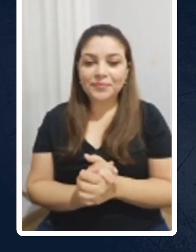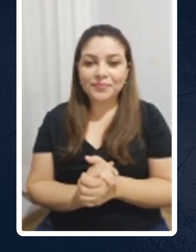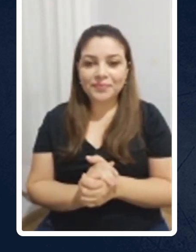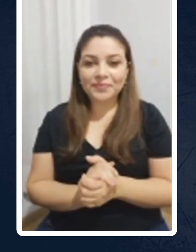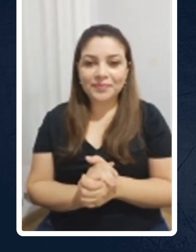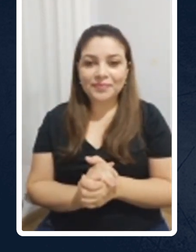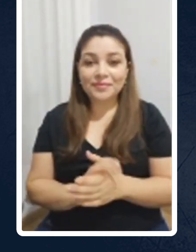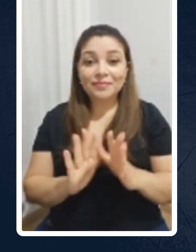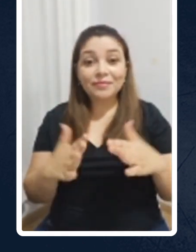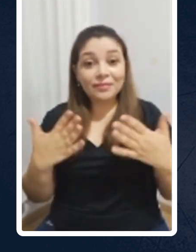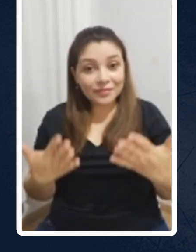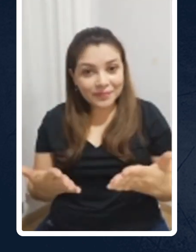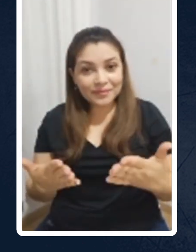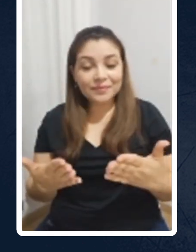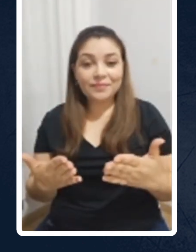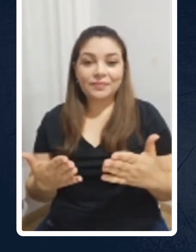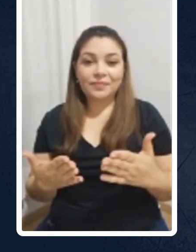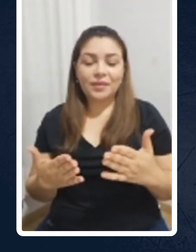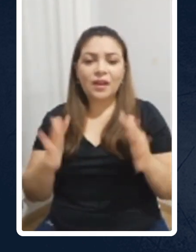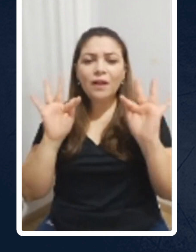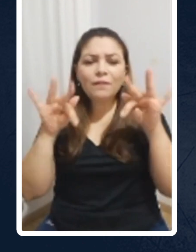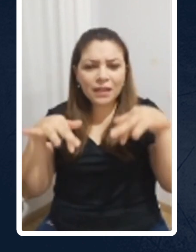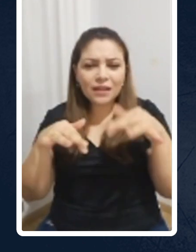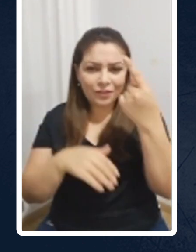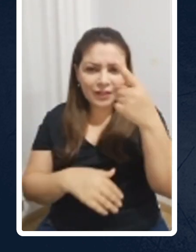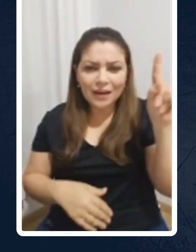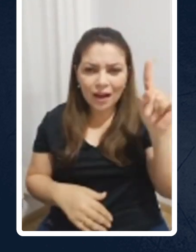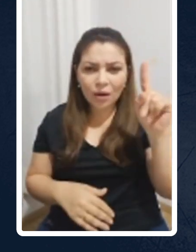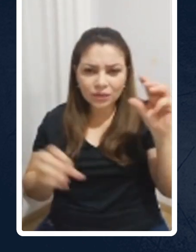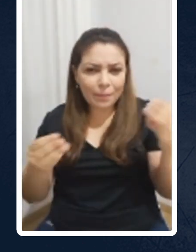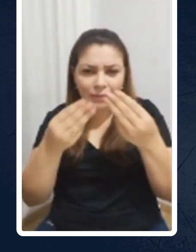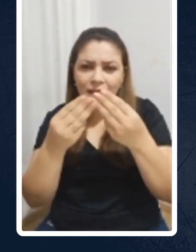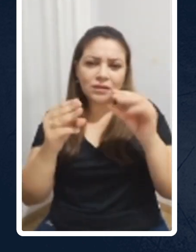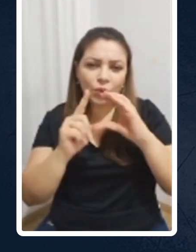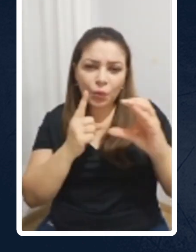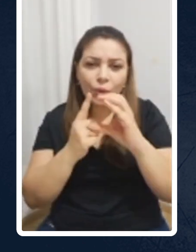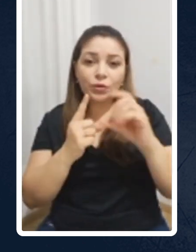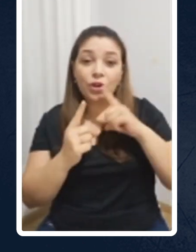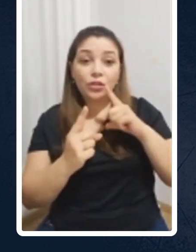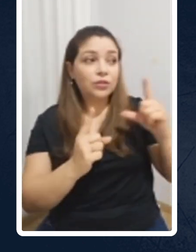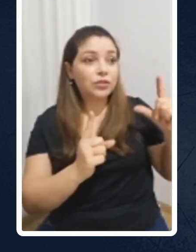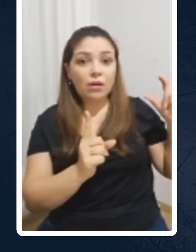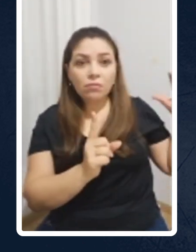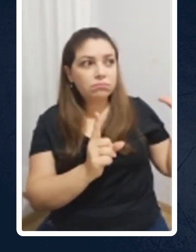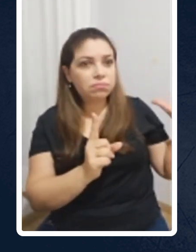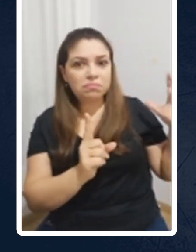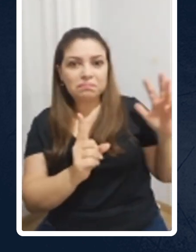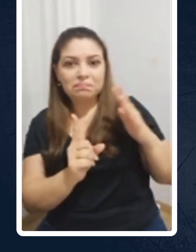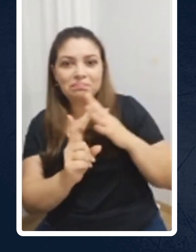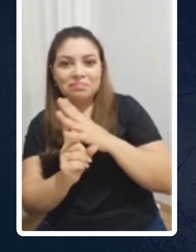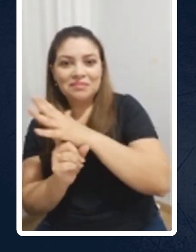E aí, no final, o que acontecia? Vinha mais gente falar conosco, olhar para nós, do que para o padre, ou para o